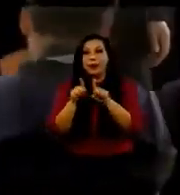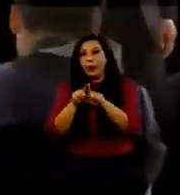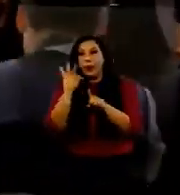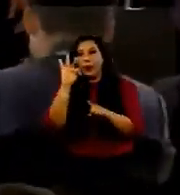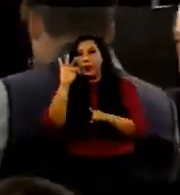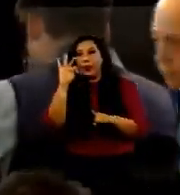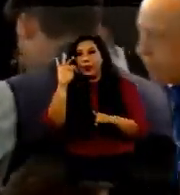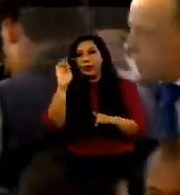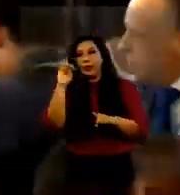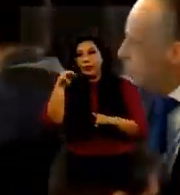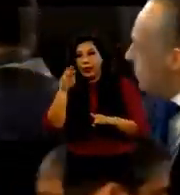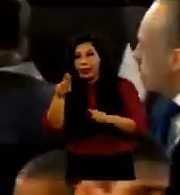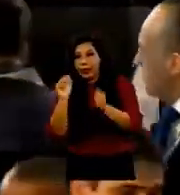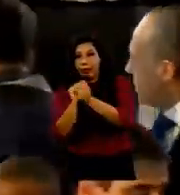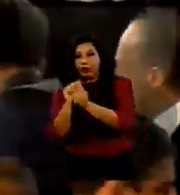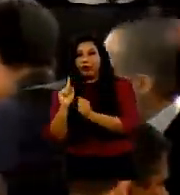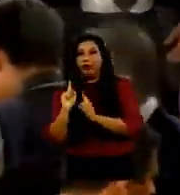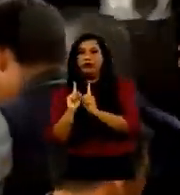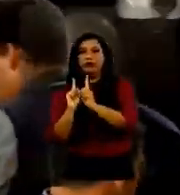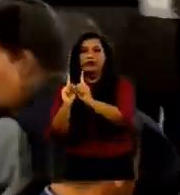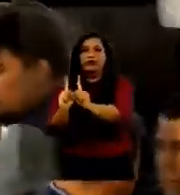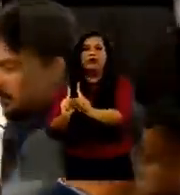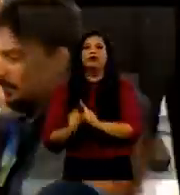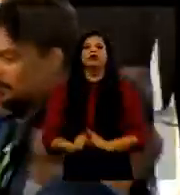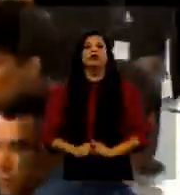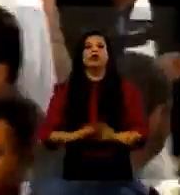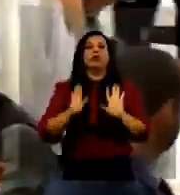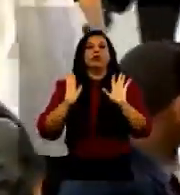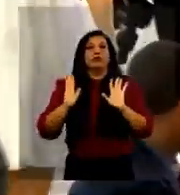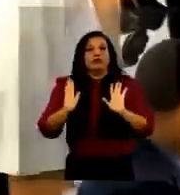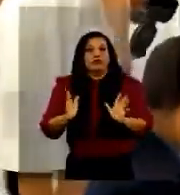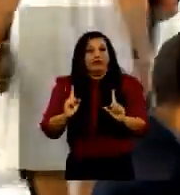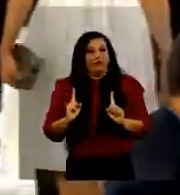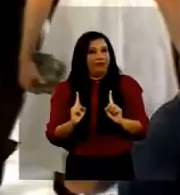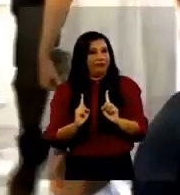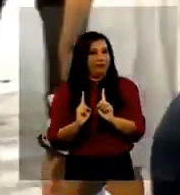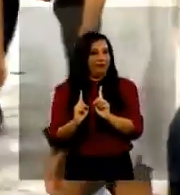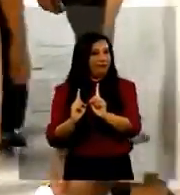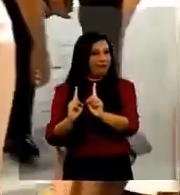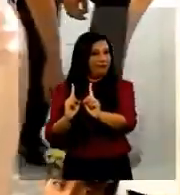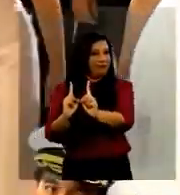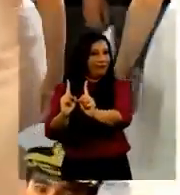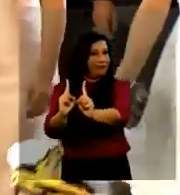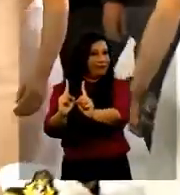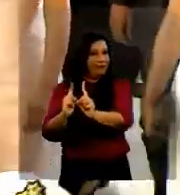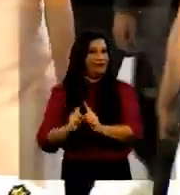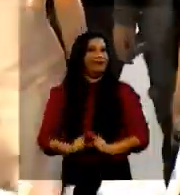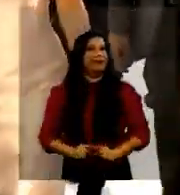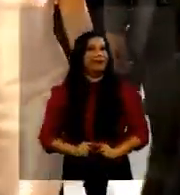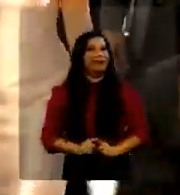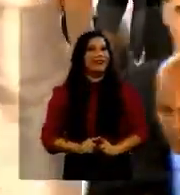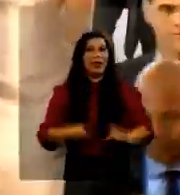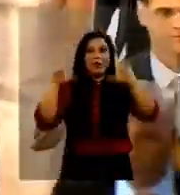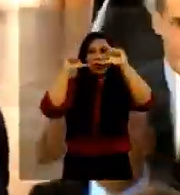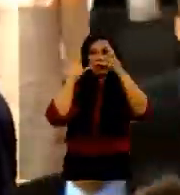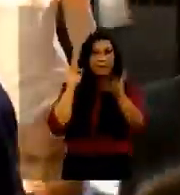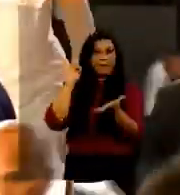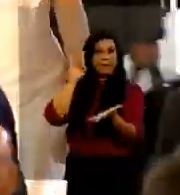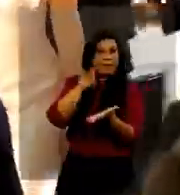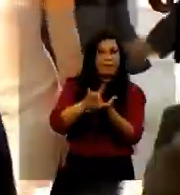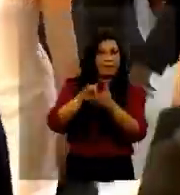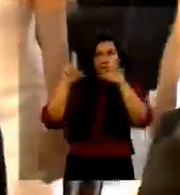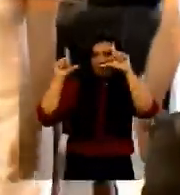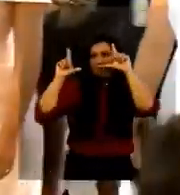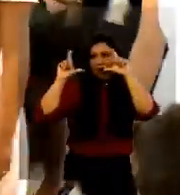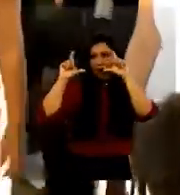né? E ali eles vão se dirigindo, então, à foto oficial. Vai ter uma foto